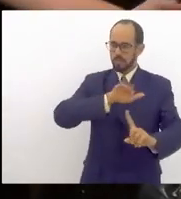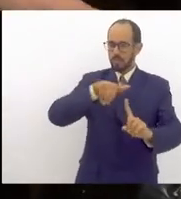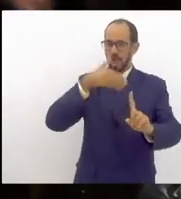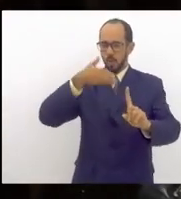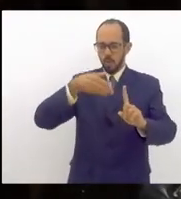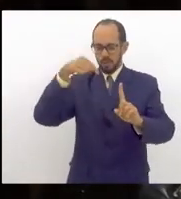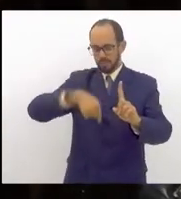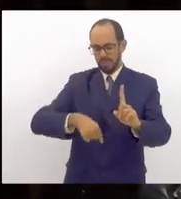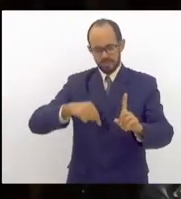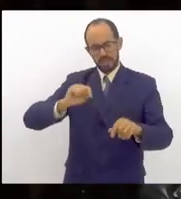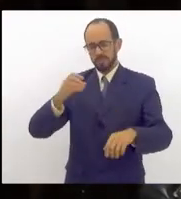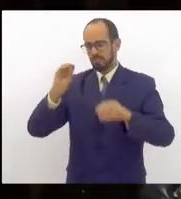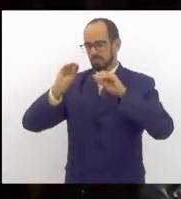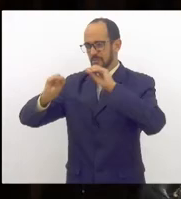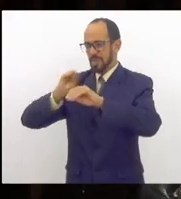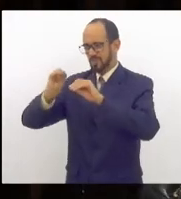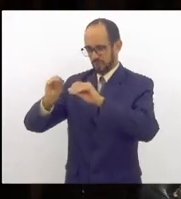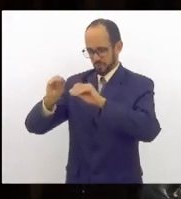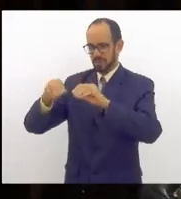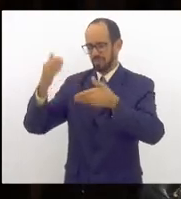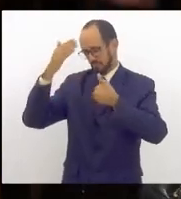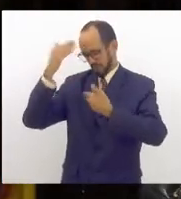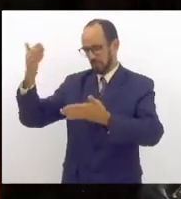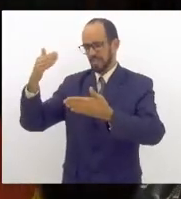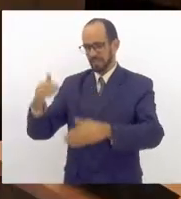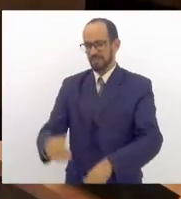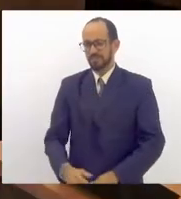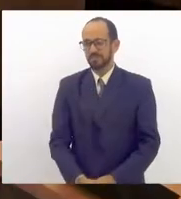Um beijo grande e obrigada